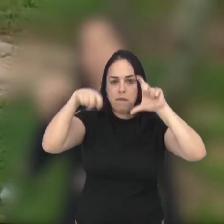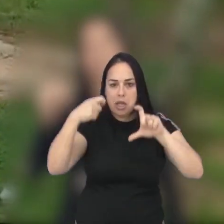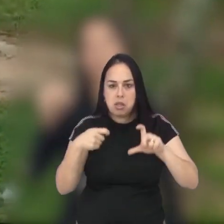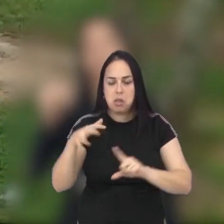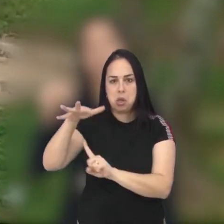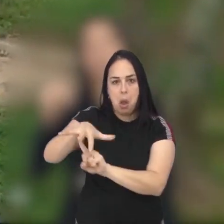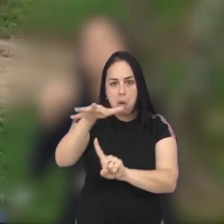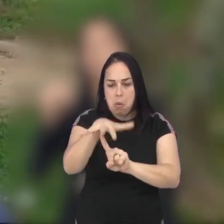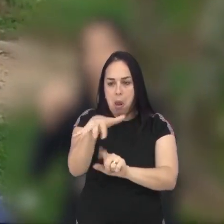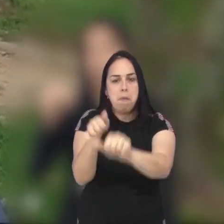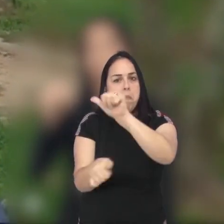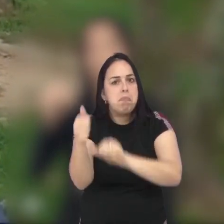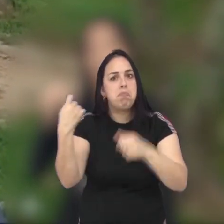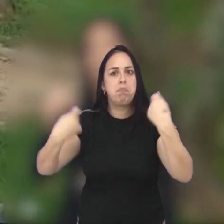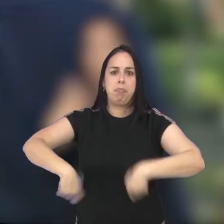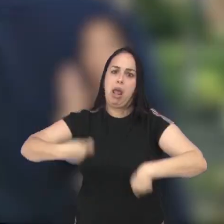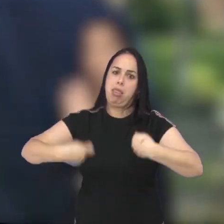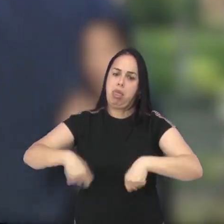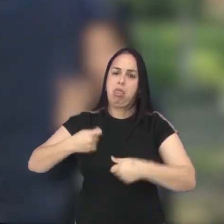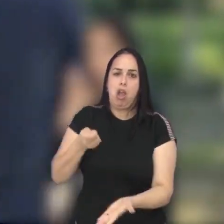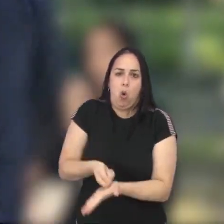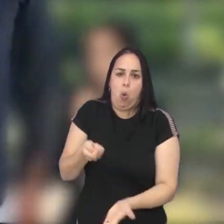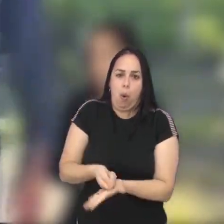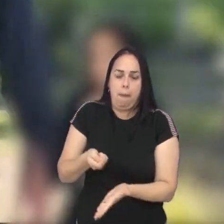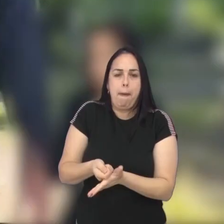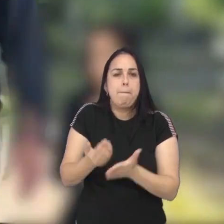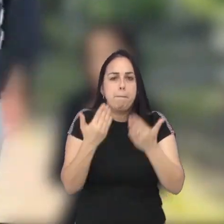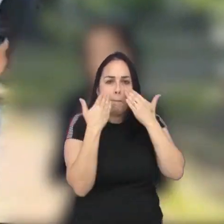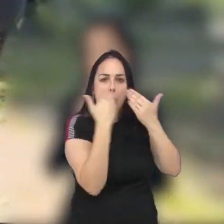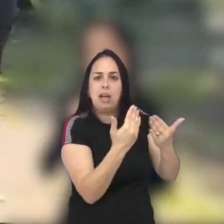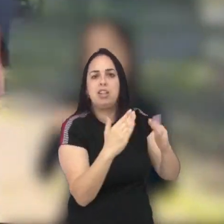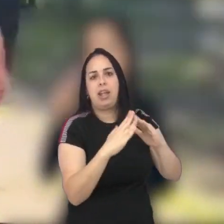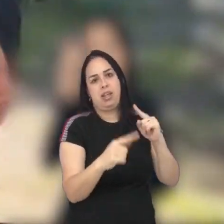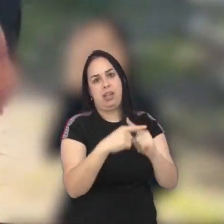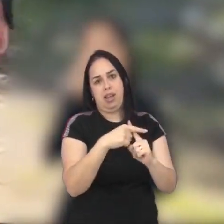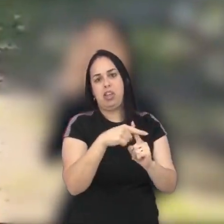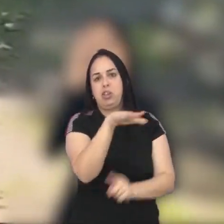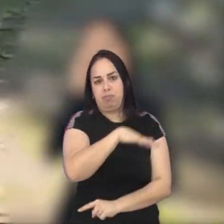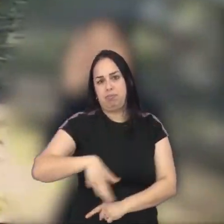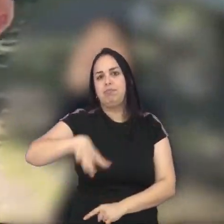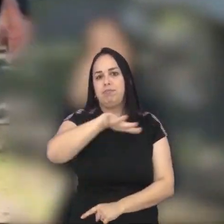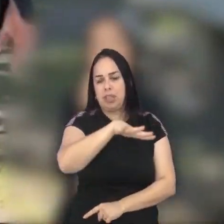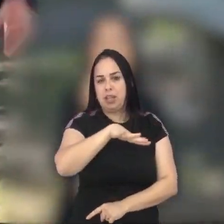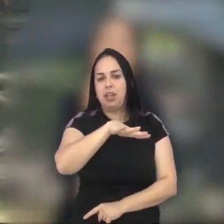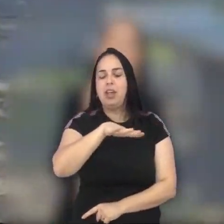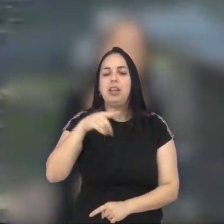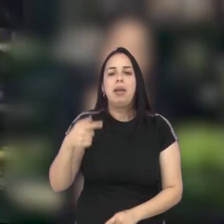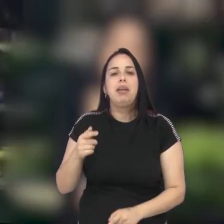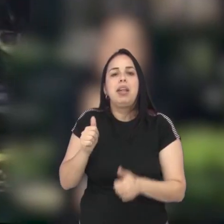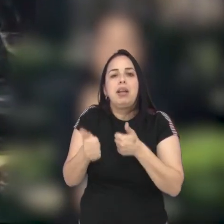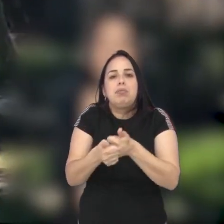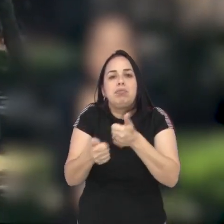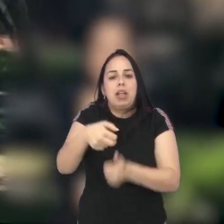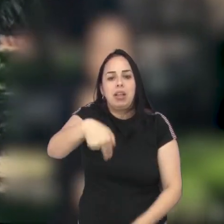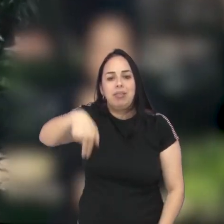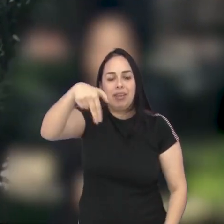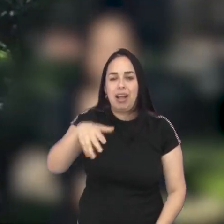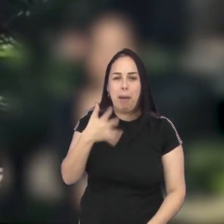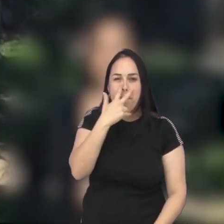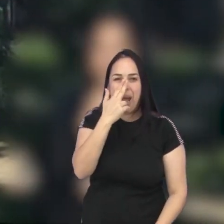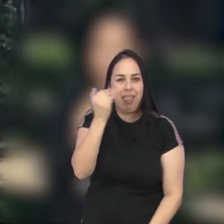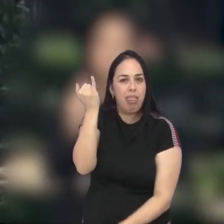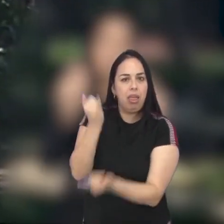da Praça Padre José Rubens Bonafé, próxima à Igreja São Benedito, na região norte da cidade. Segundo o parlamentar, o local